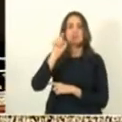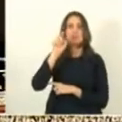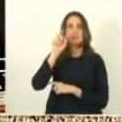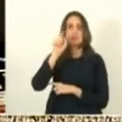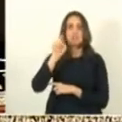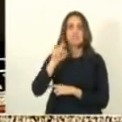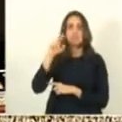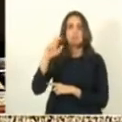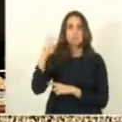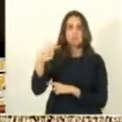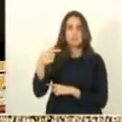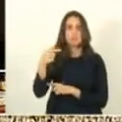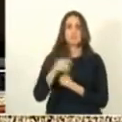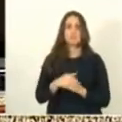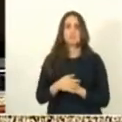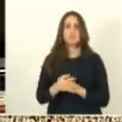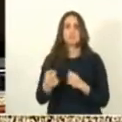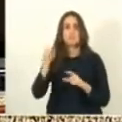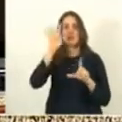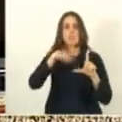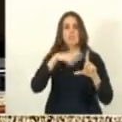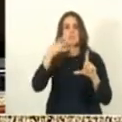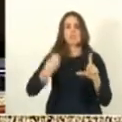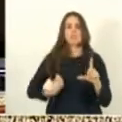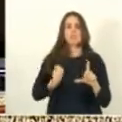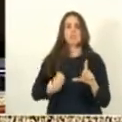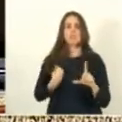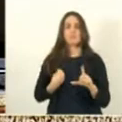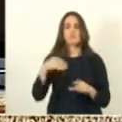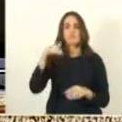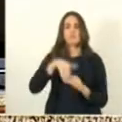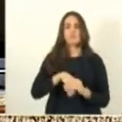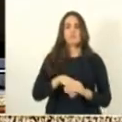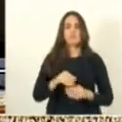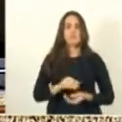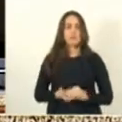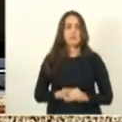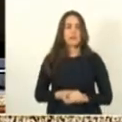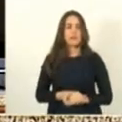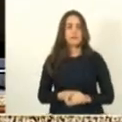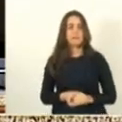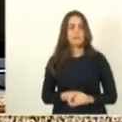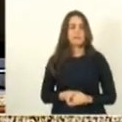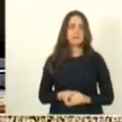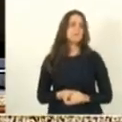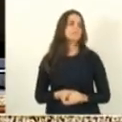minutos. Já está aberto o painel para registro de voto, hein?